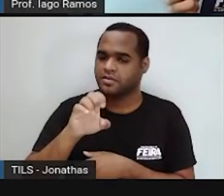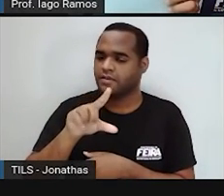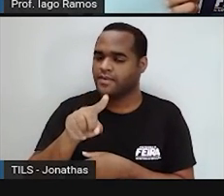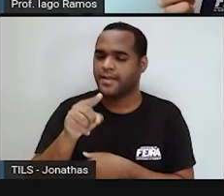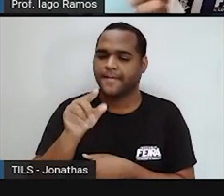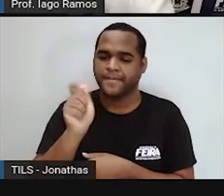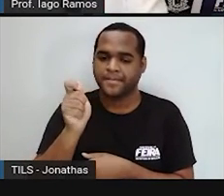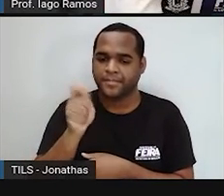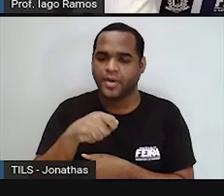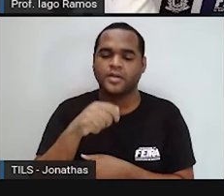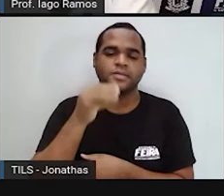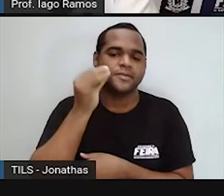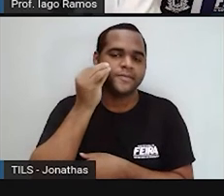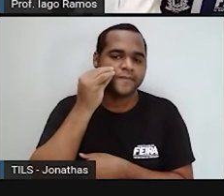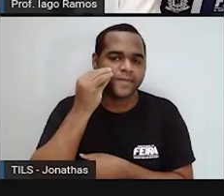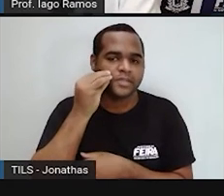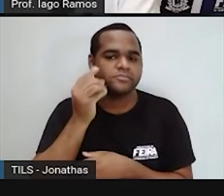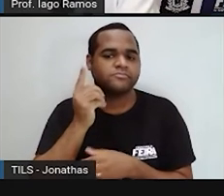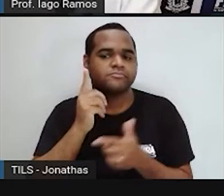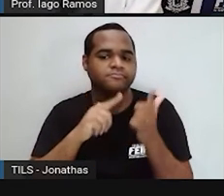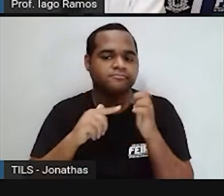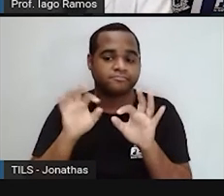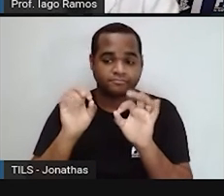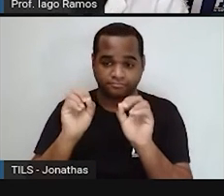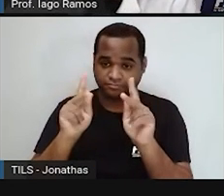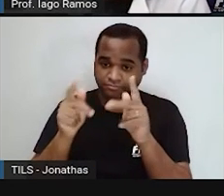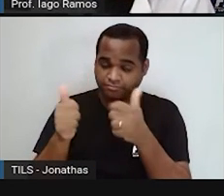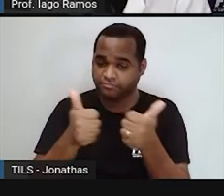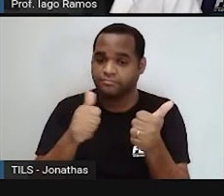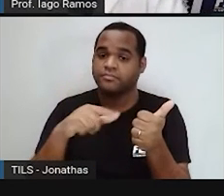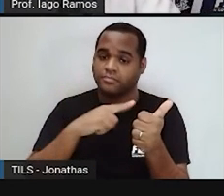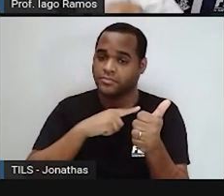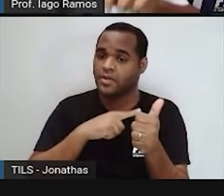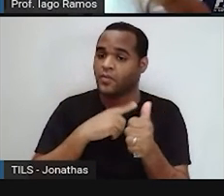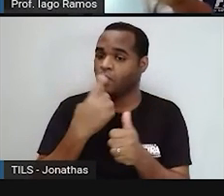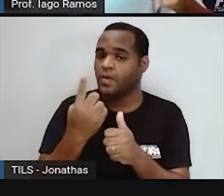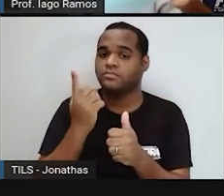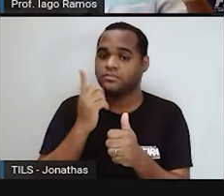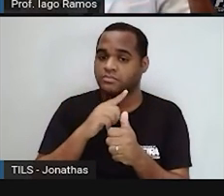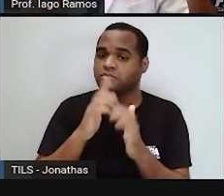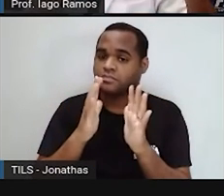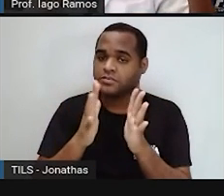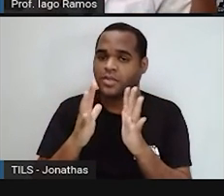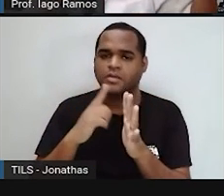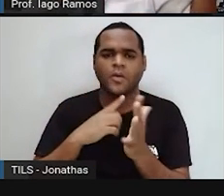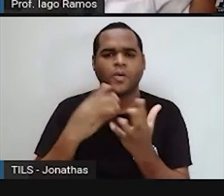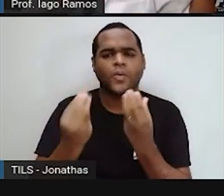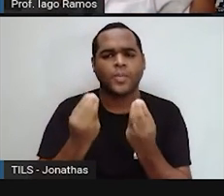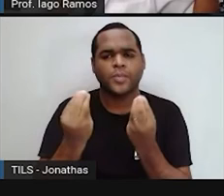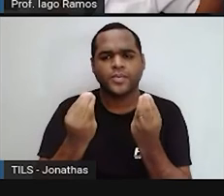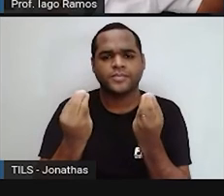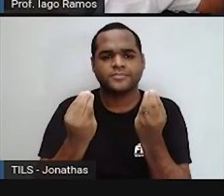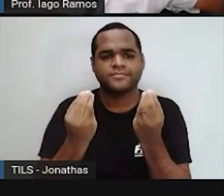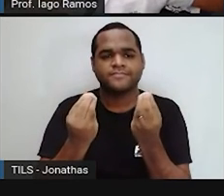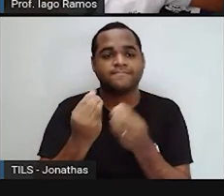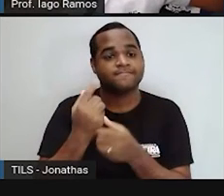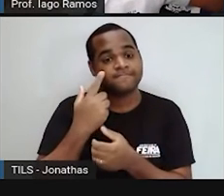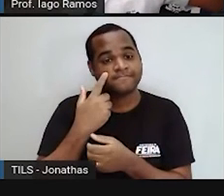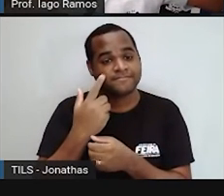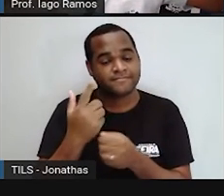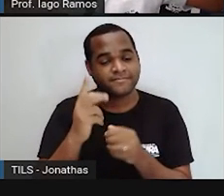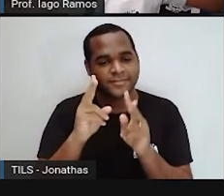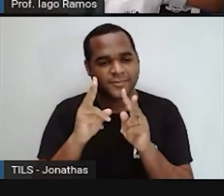aí certo beleza eu já tenho uma construída aqui olha só como é que fica fica